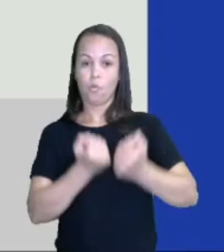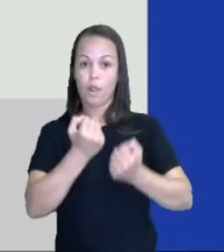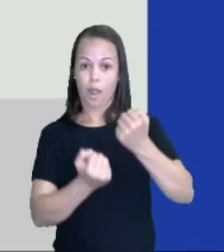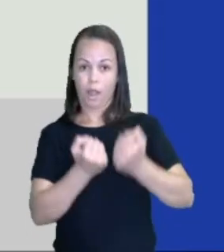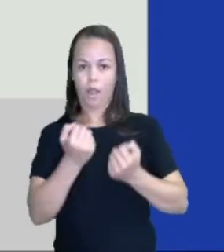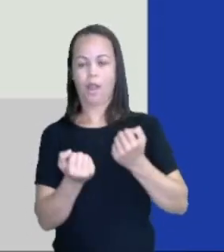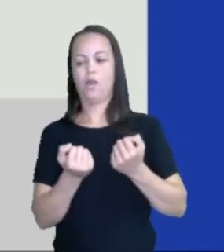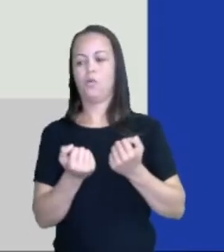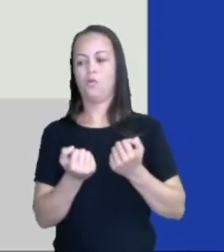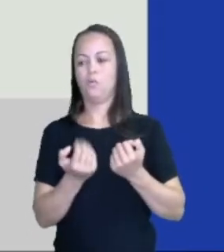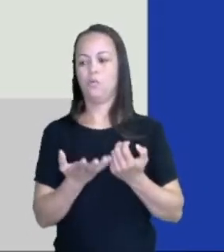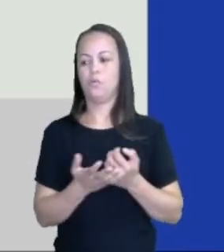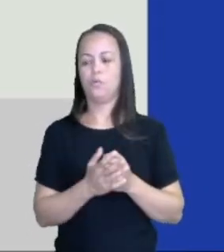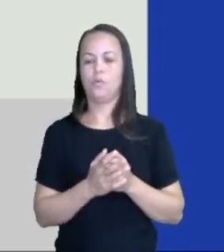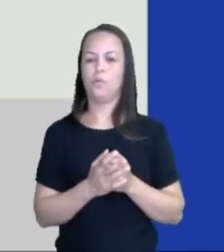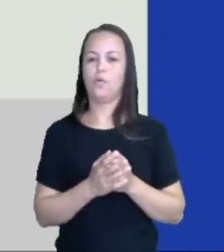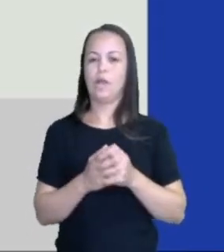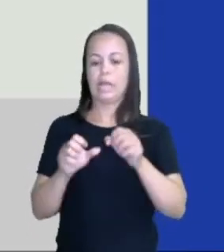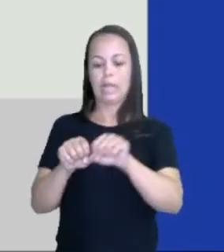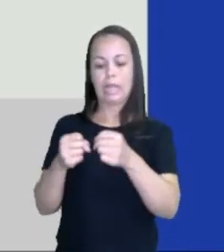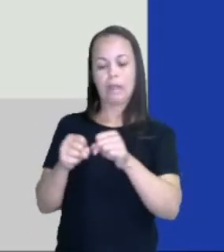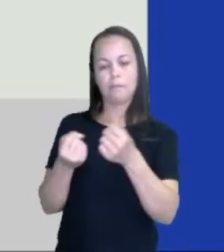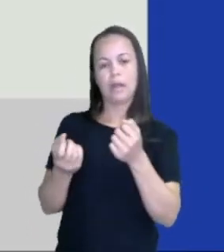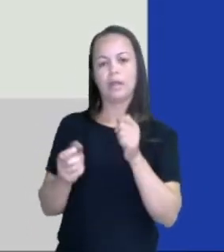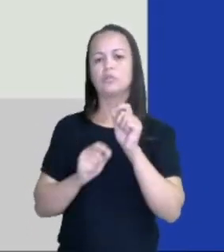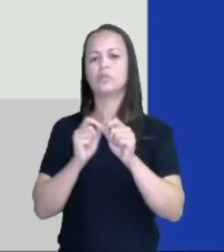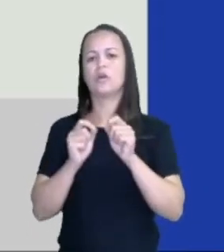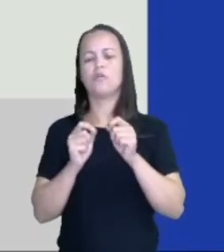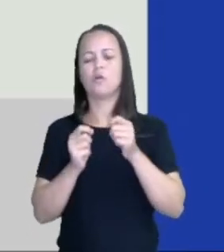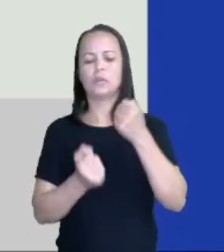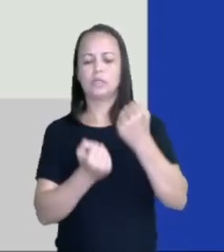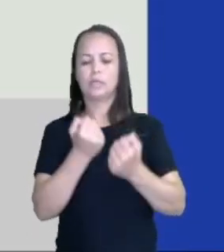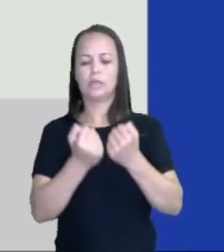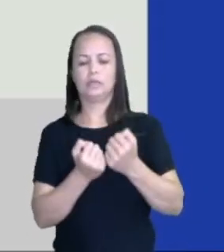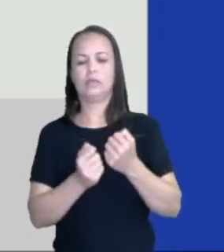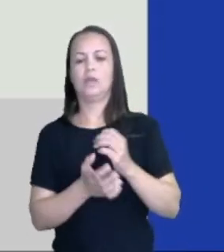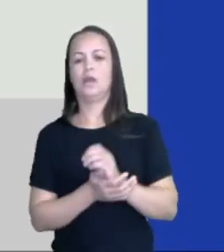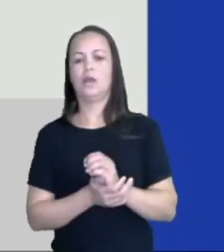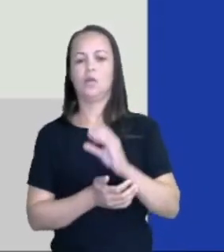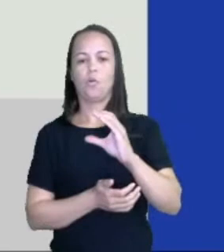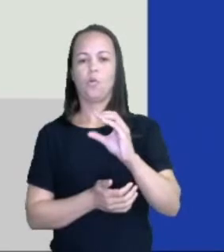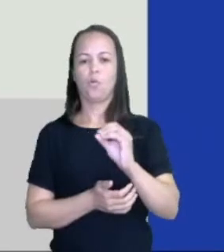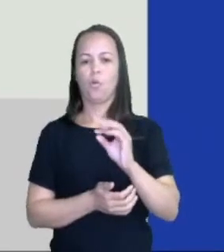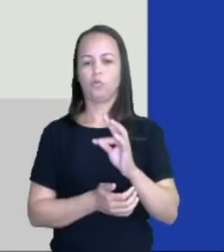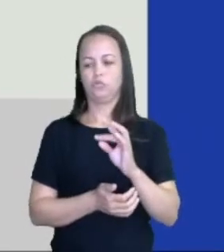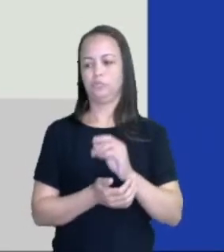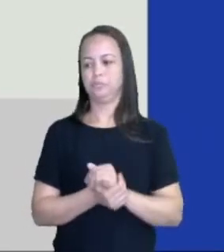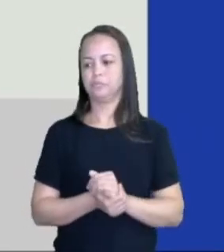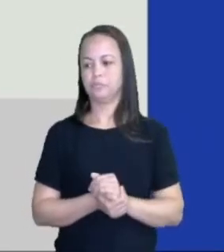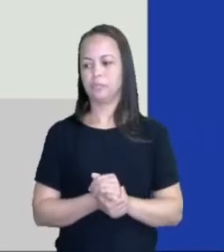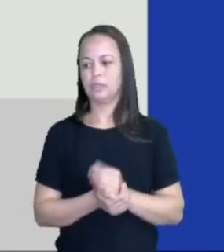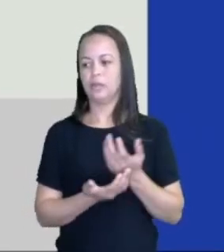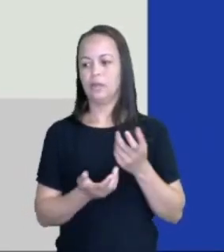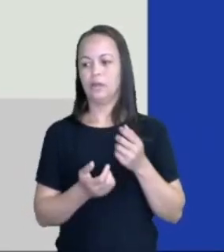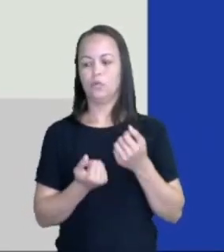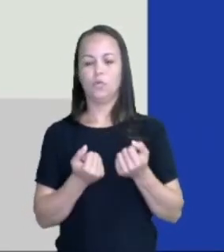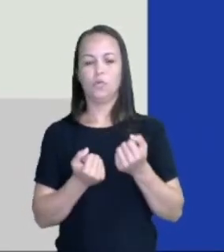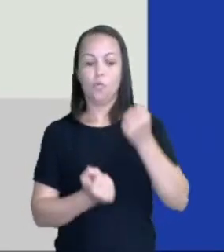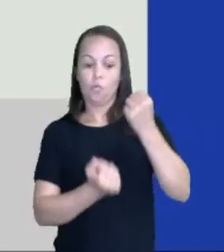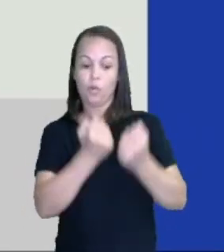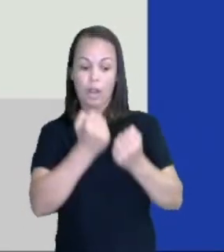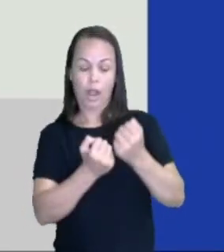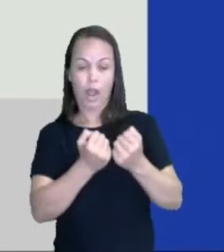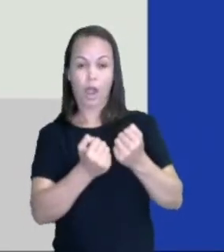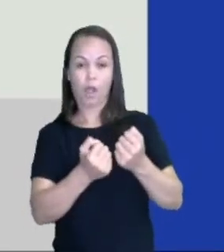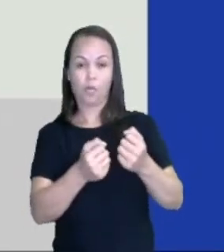espanhol também é coche, que é a forma que é até mais comum, certo? Então, quando eu digo el carro está roto, o